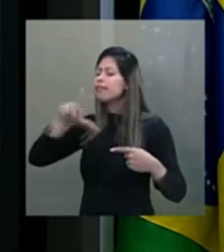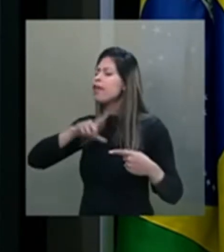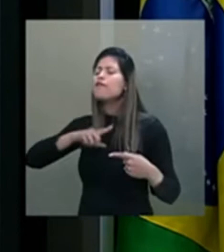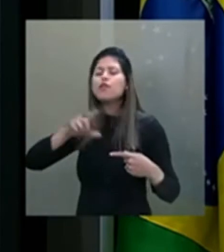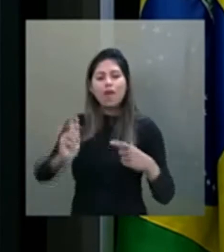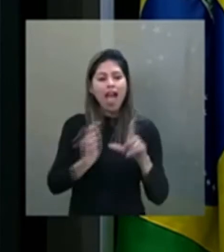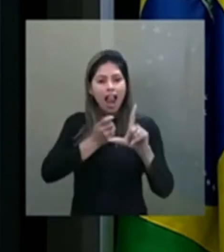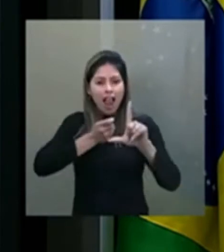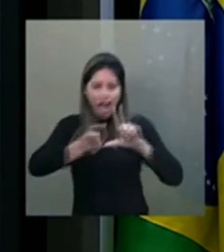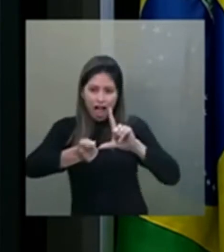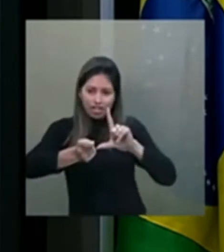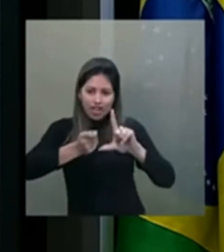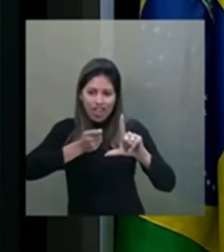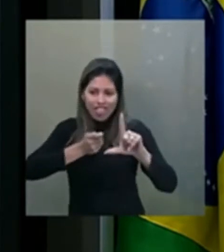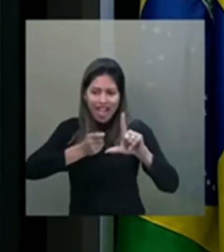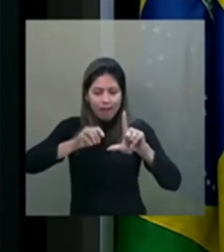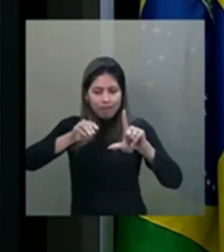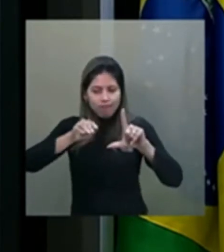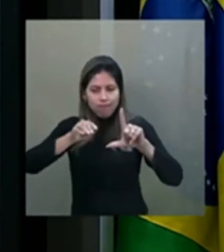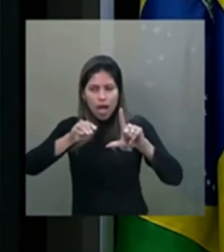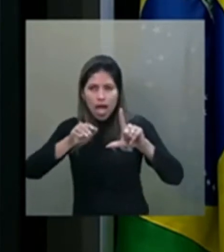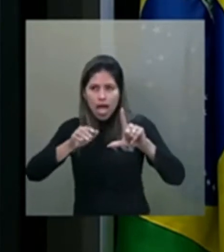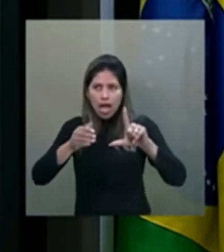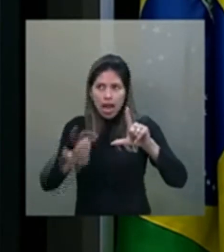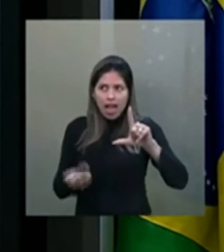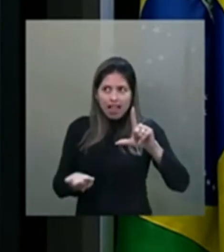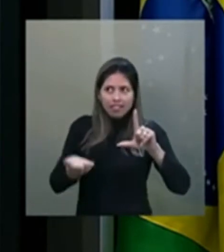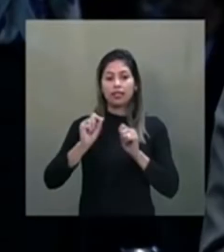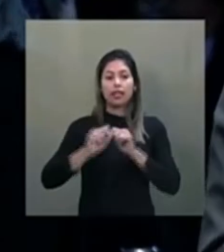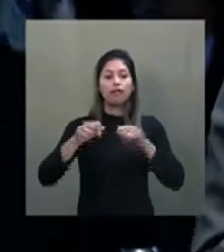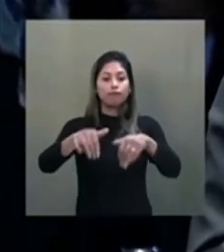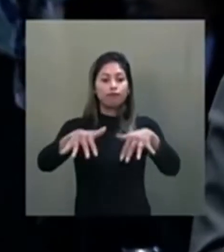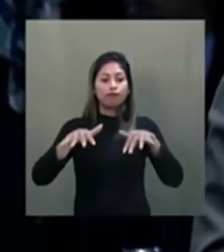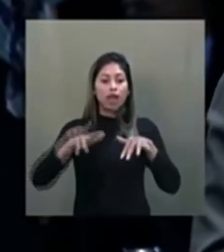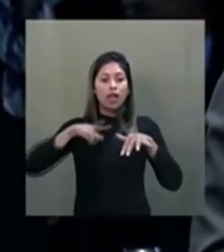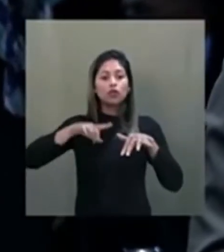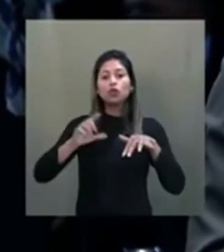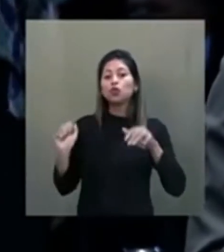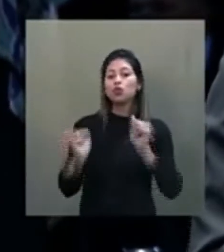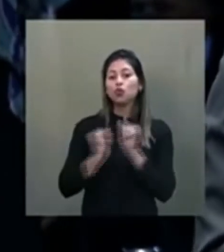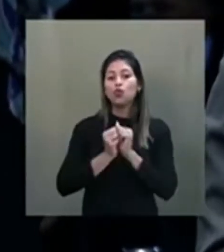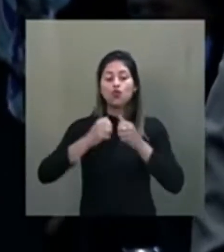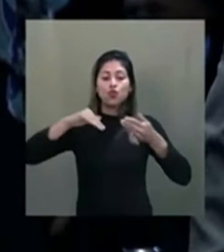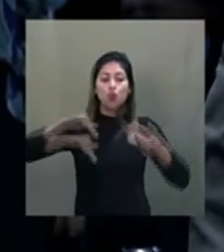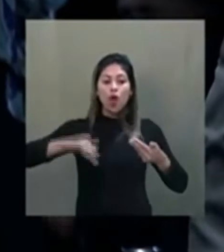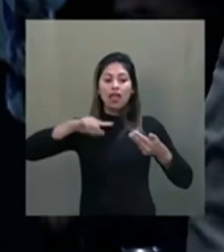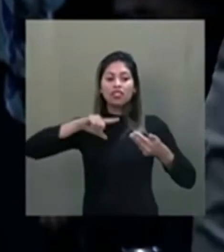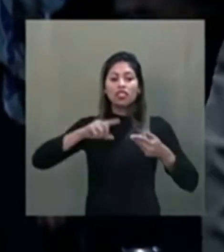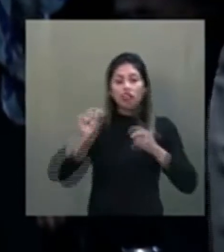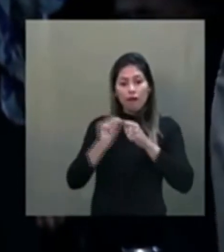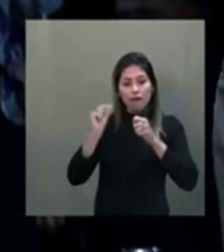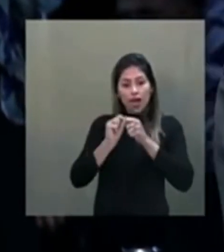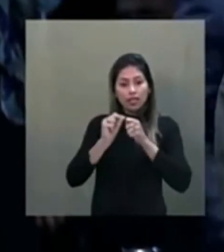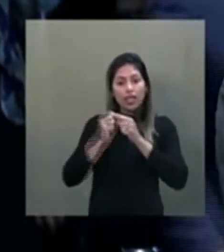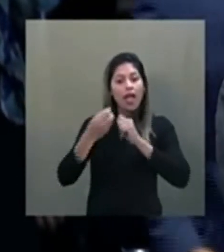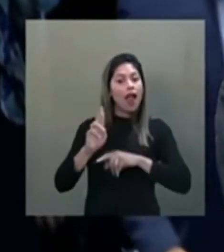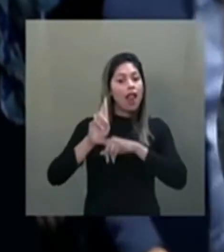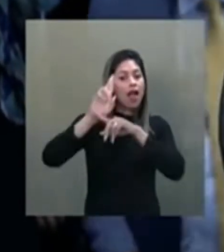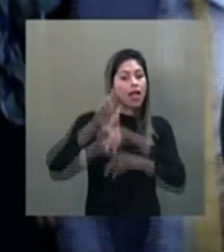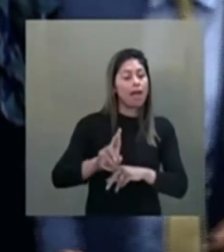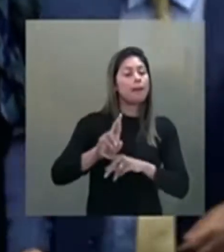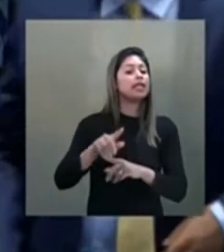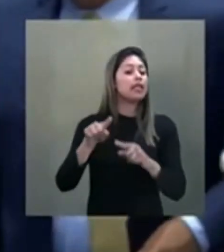fecha aspas assegurou Davi ao columbre a sessão foi presidida pelo Senador Veneziano